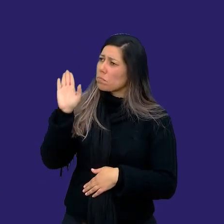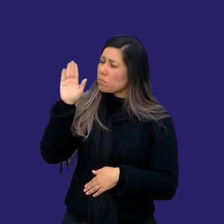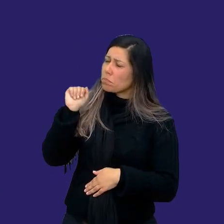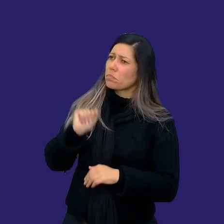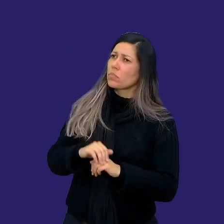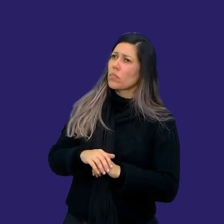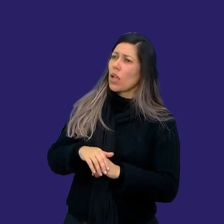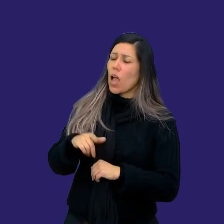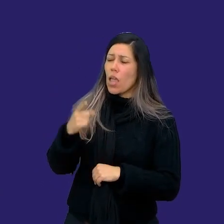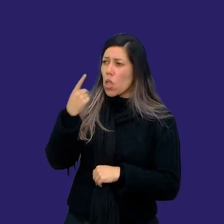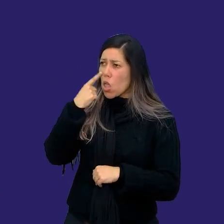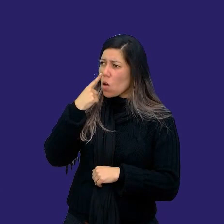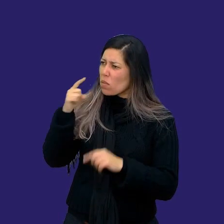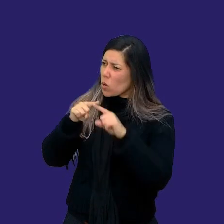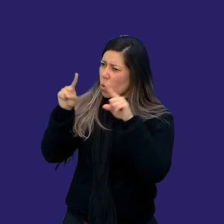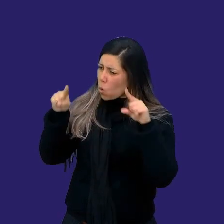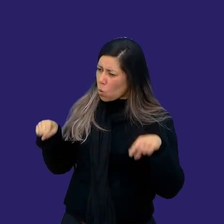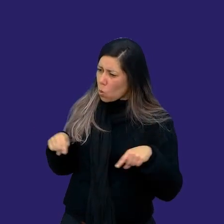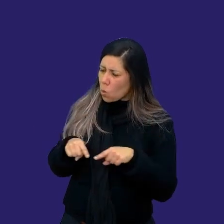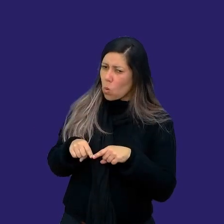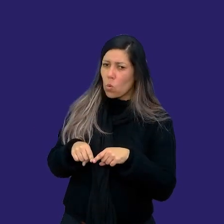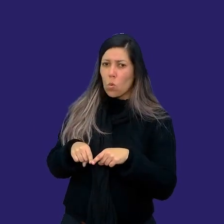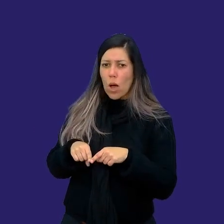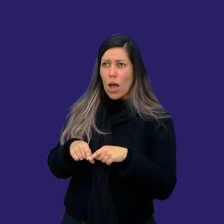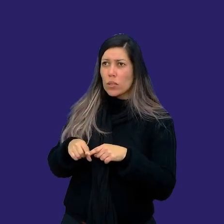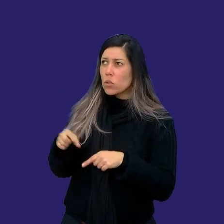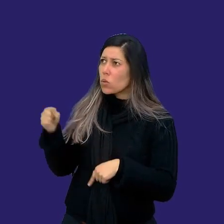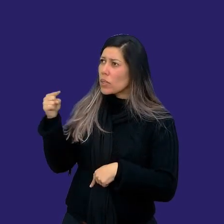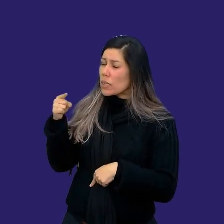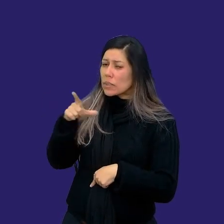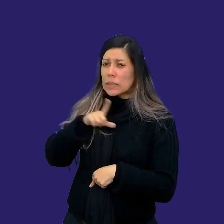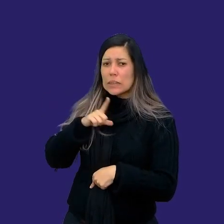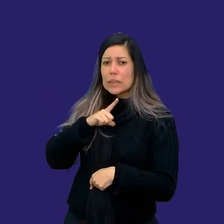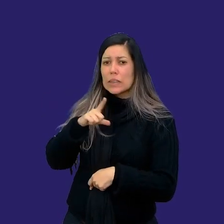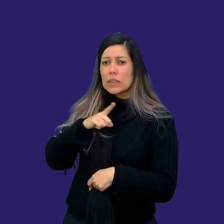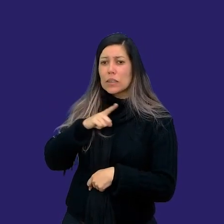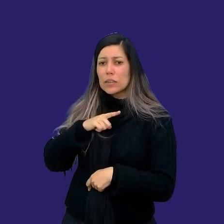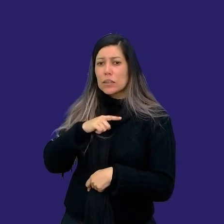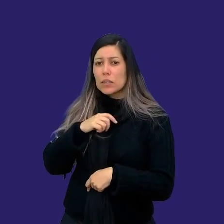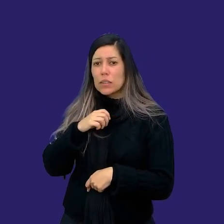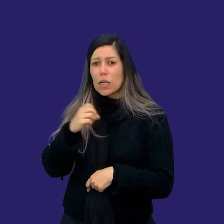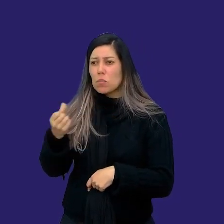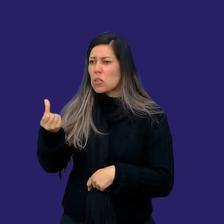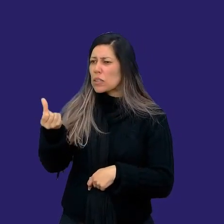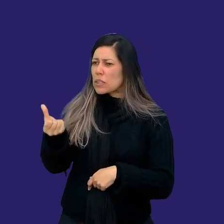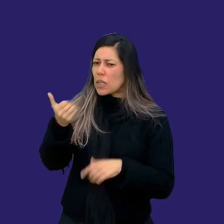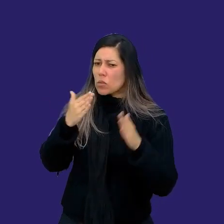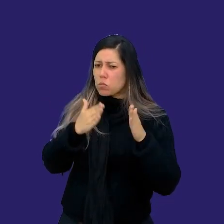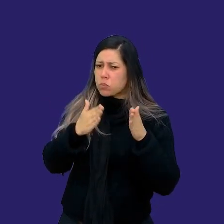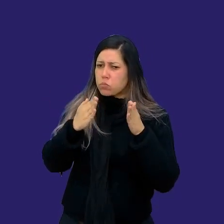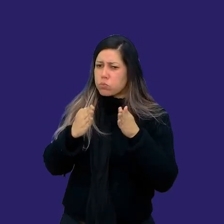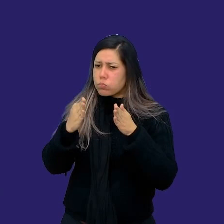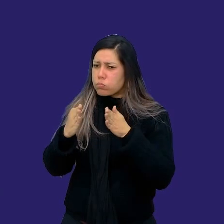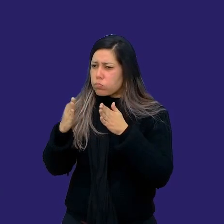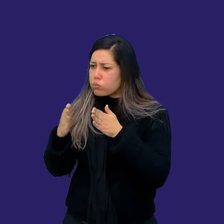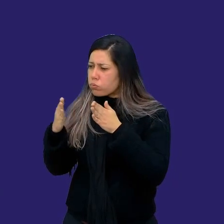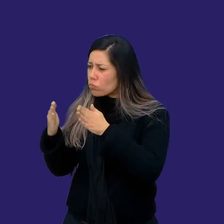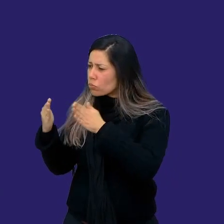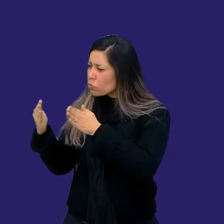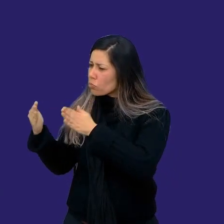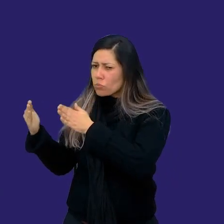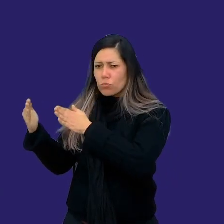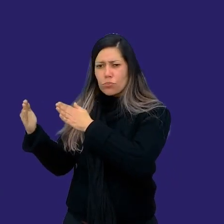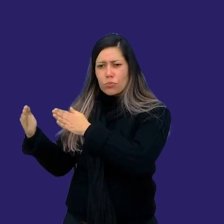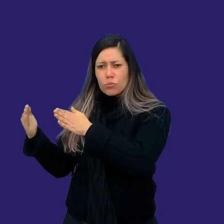acabamos de ver o quadro ali da Débora Ball, aonde nós temos assim 6 subdivisões, né? 6 categorias